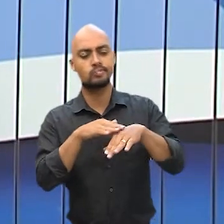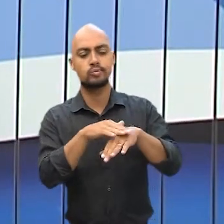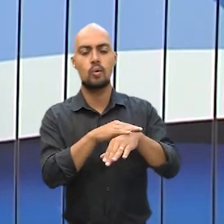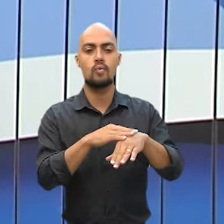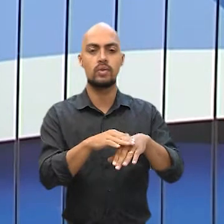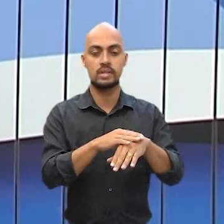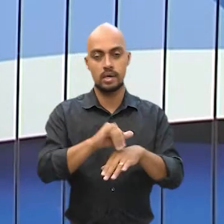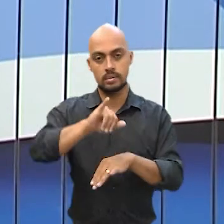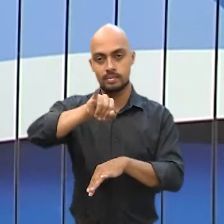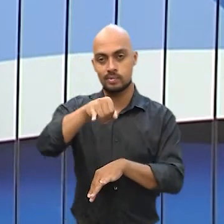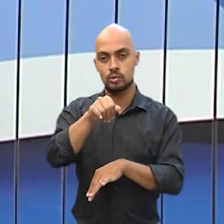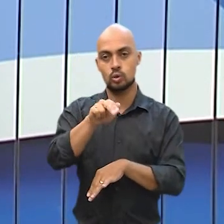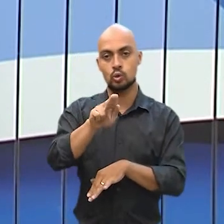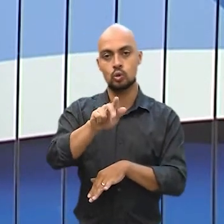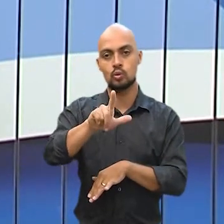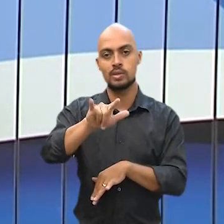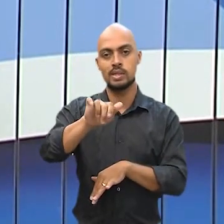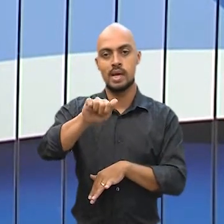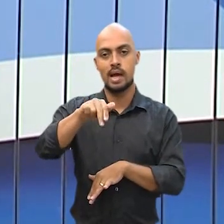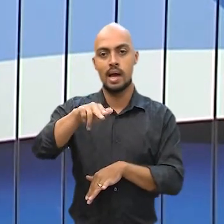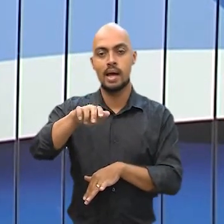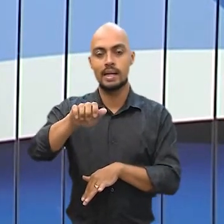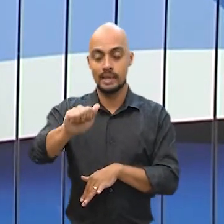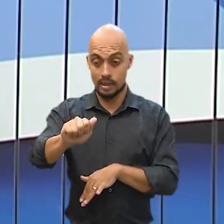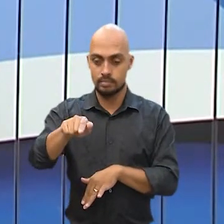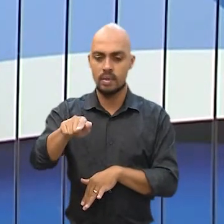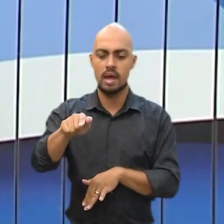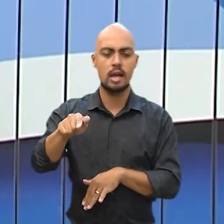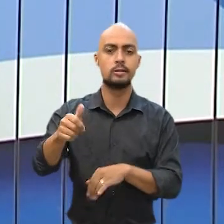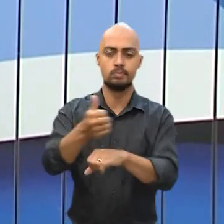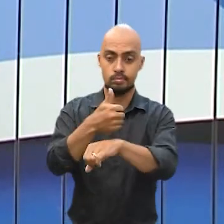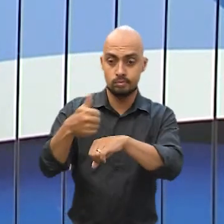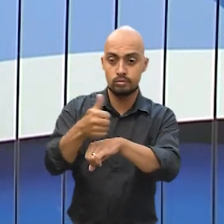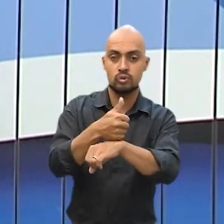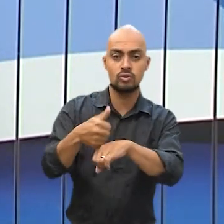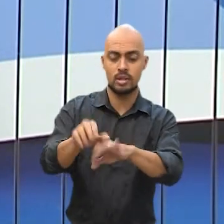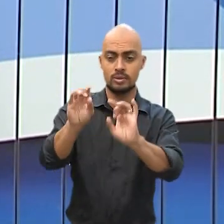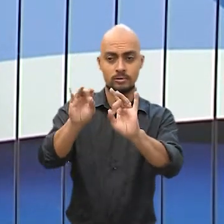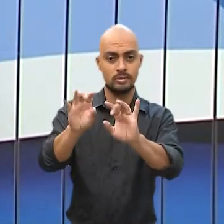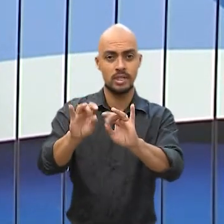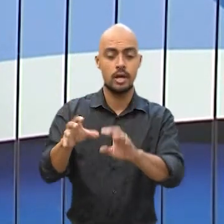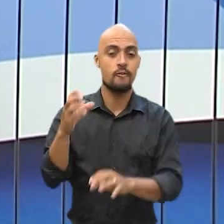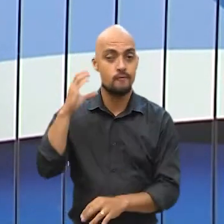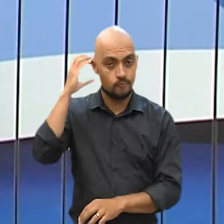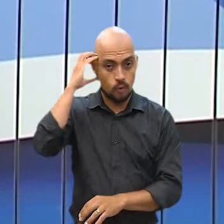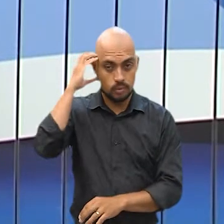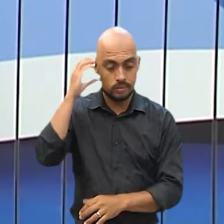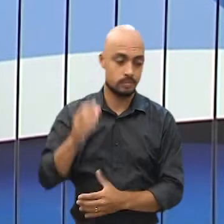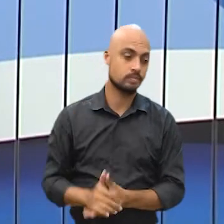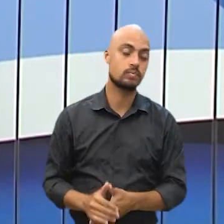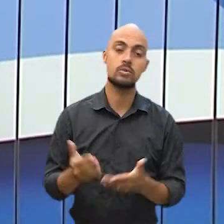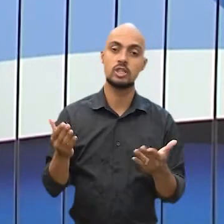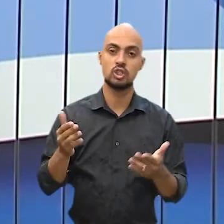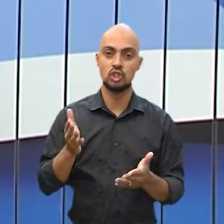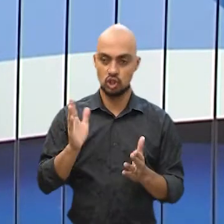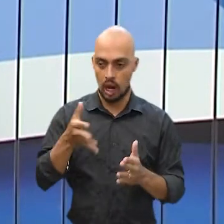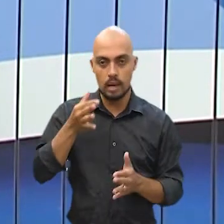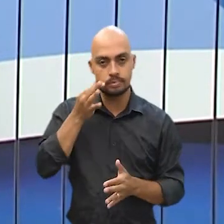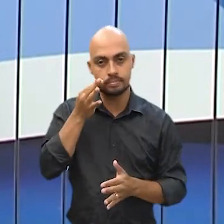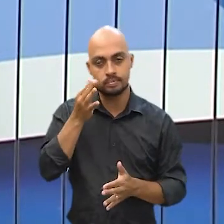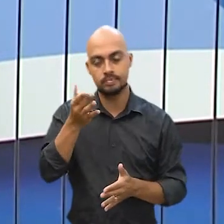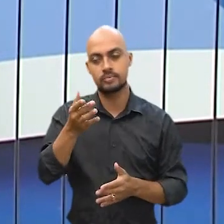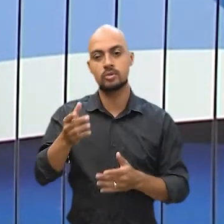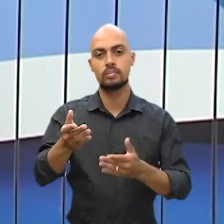a Juliana, que é especialista em foniatria, está com a gente já aqui para conversar a respeito desse